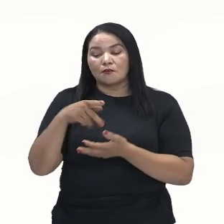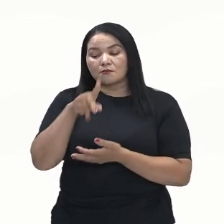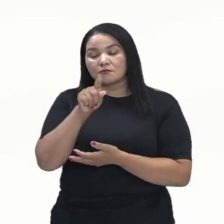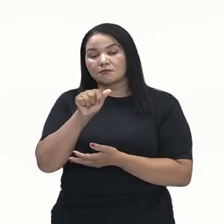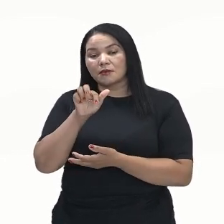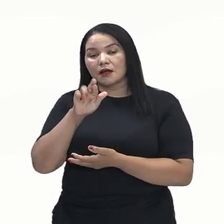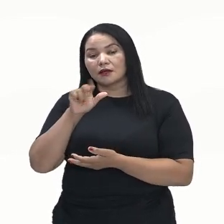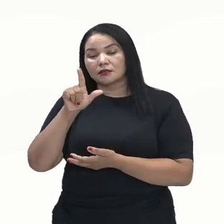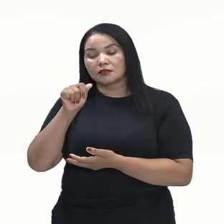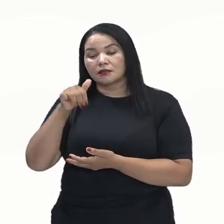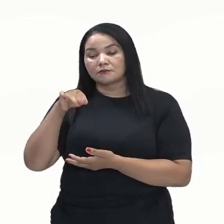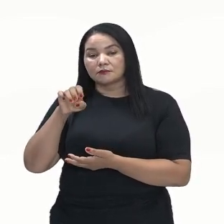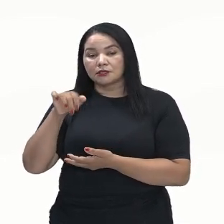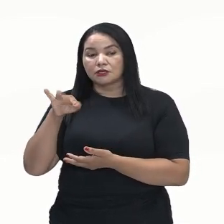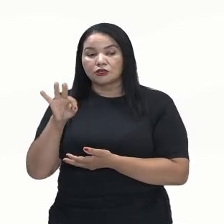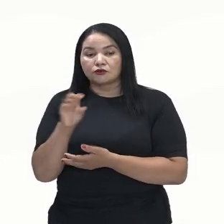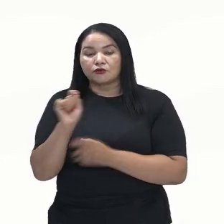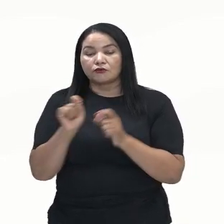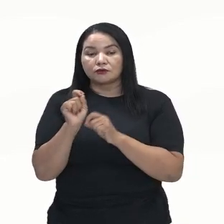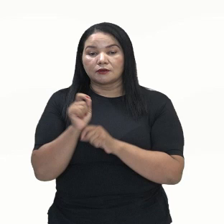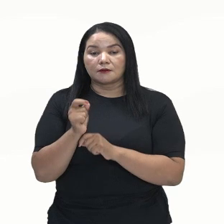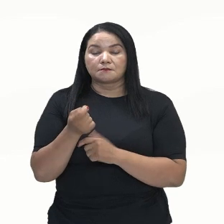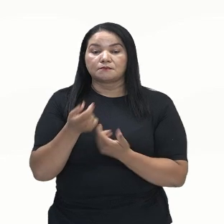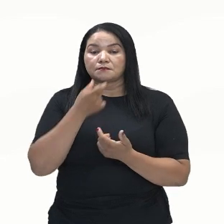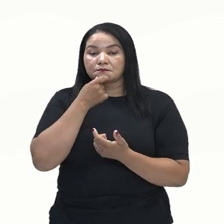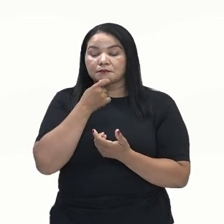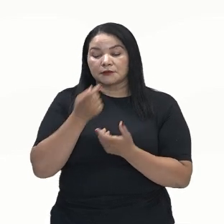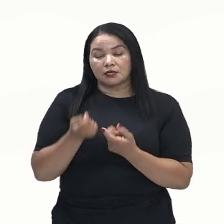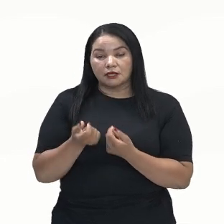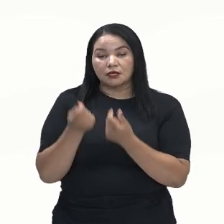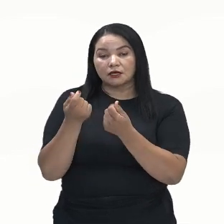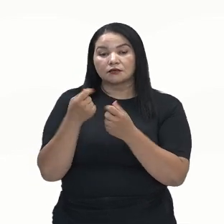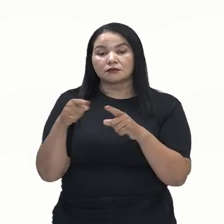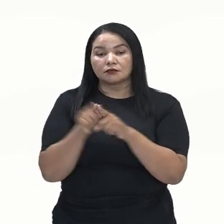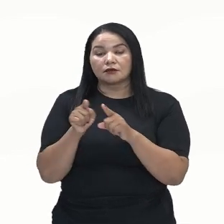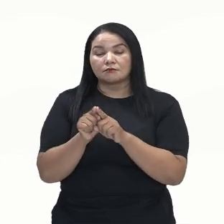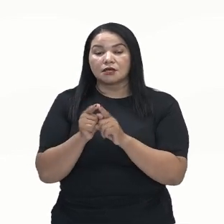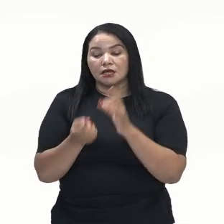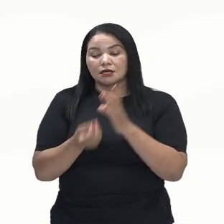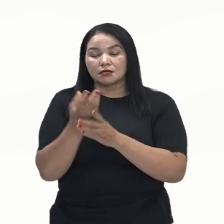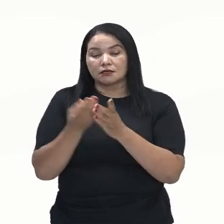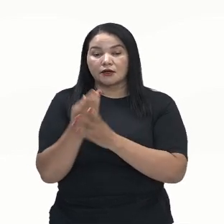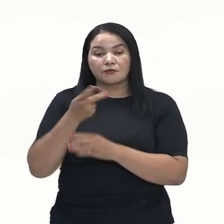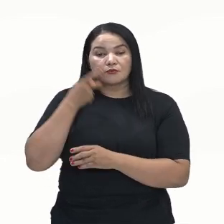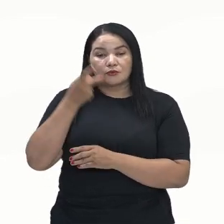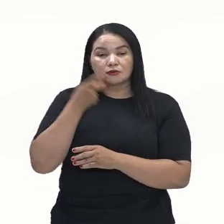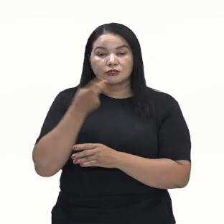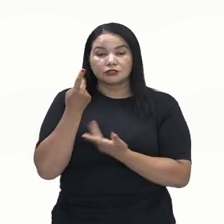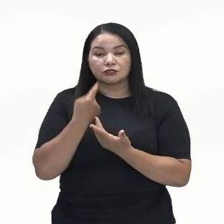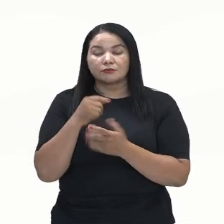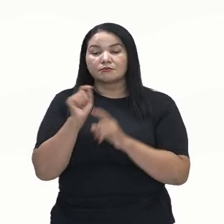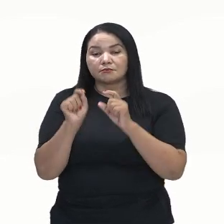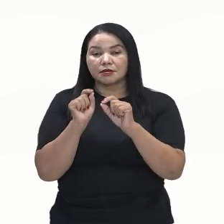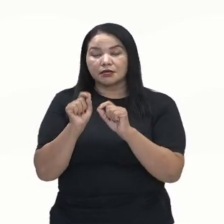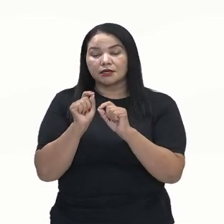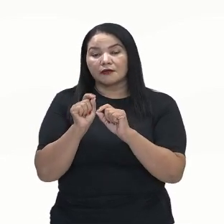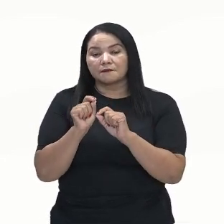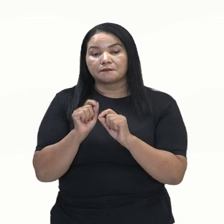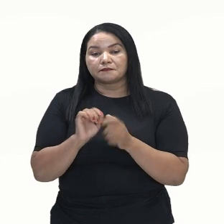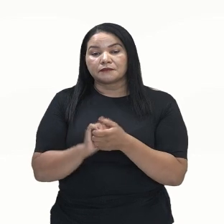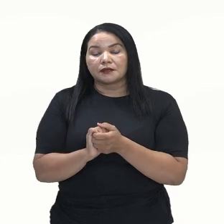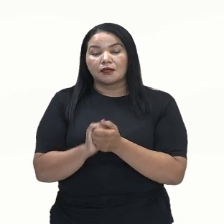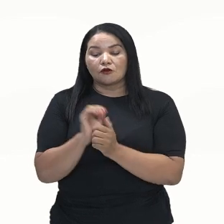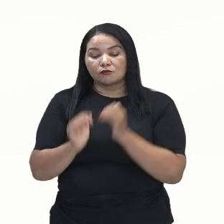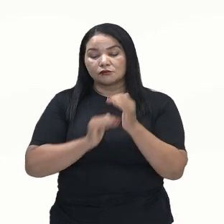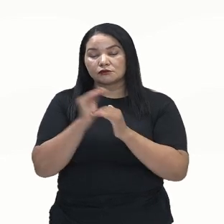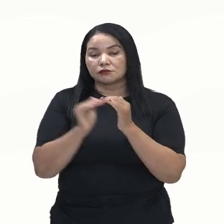alta nobreza, contava com burgueses, eles vão criar políticas favoráveis para o seu